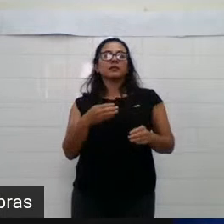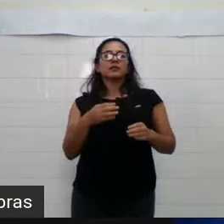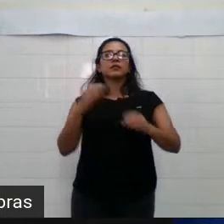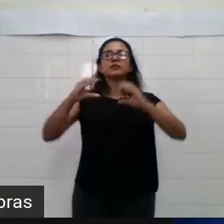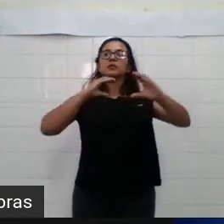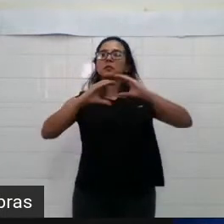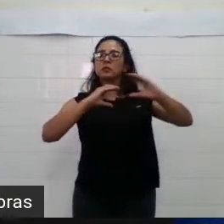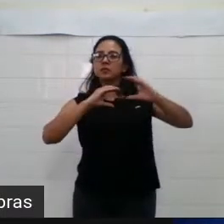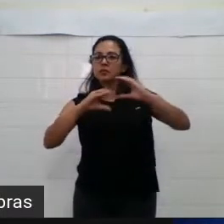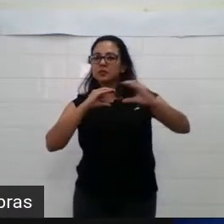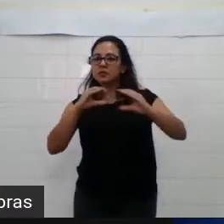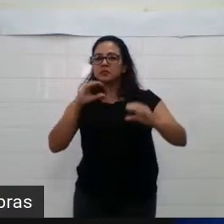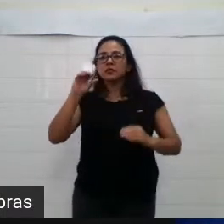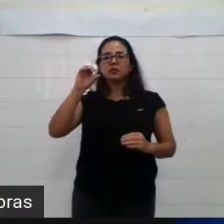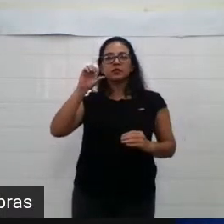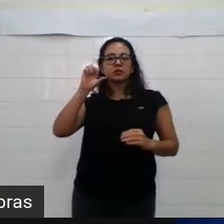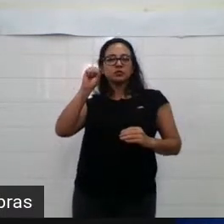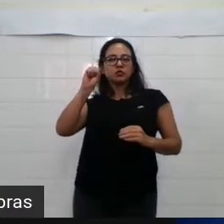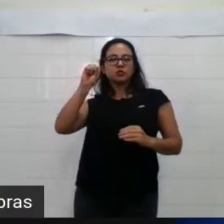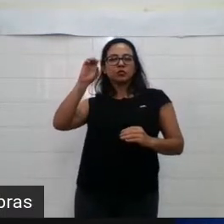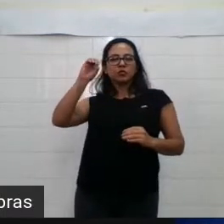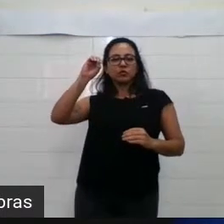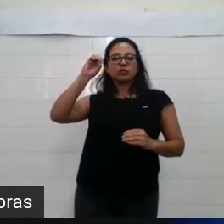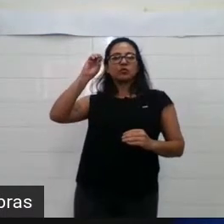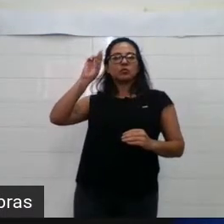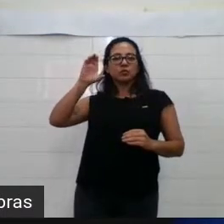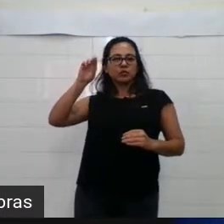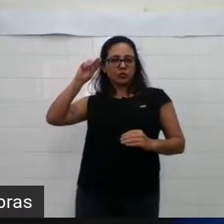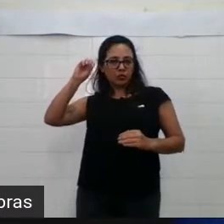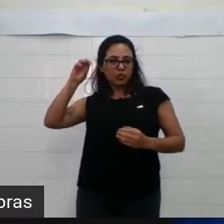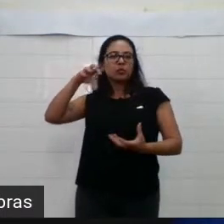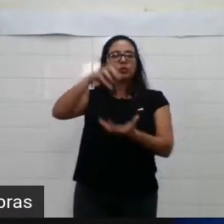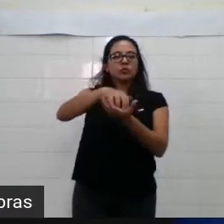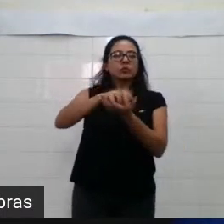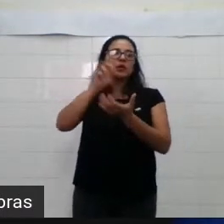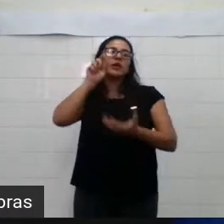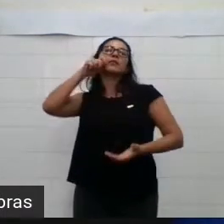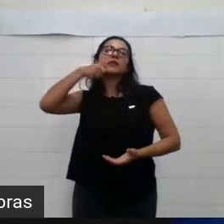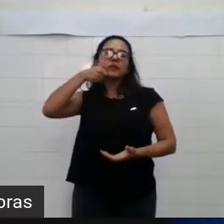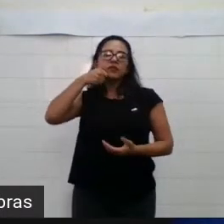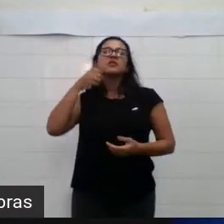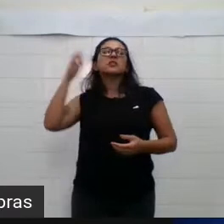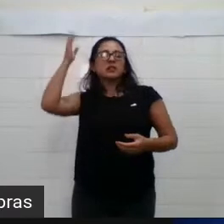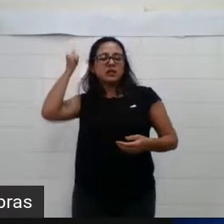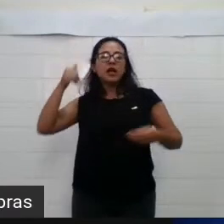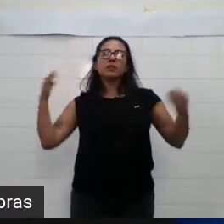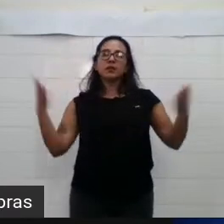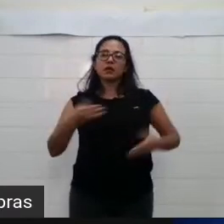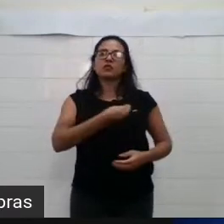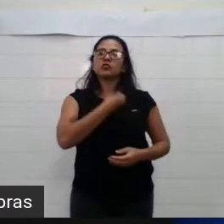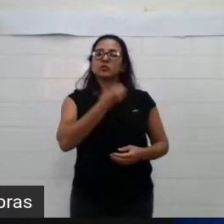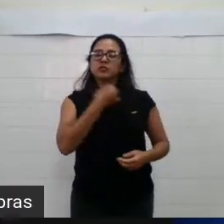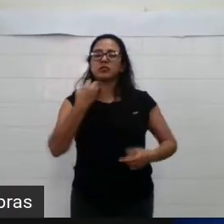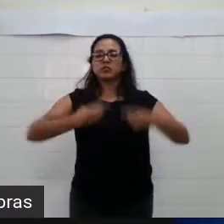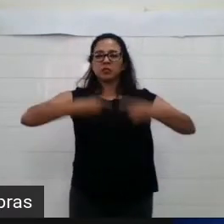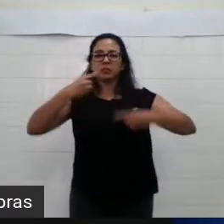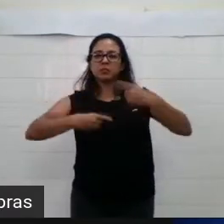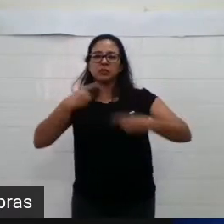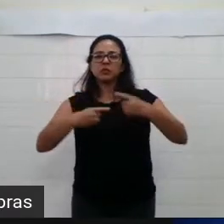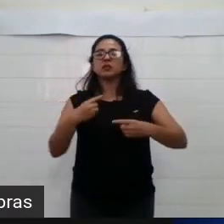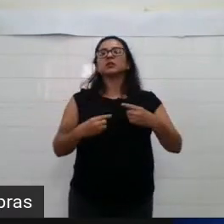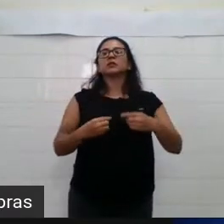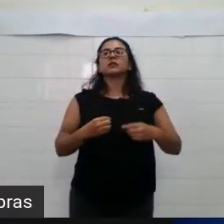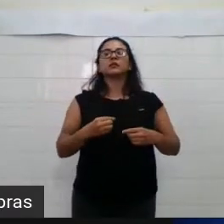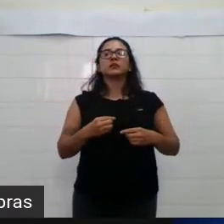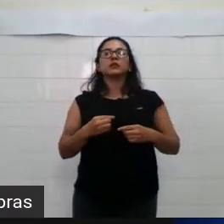amiga Socorro, do Campus Aracaju, que diz que estamos, sim, vivendo uma política de silenciamentos, né? Mas que, apesar